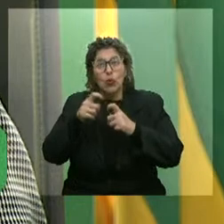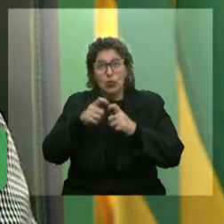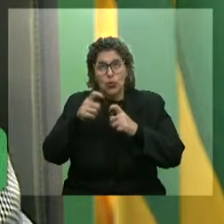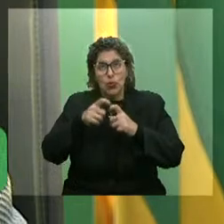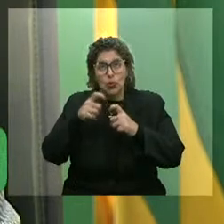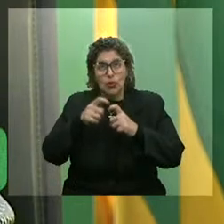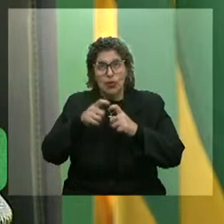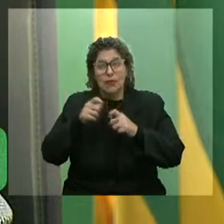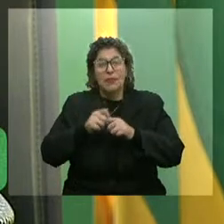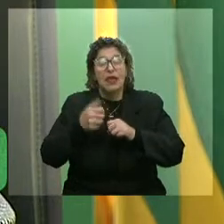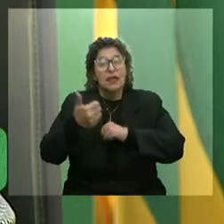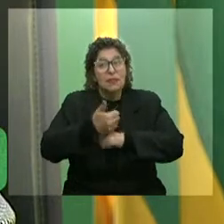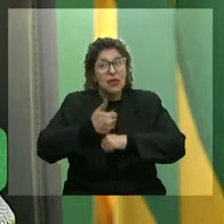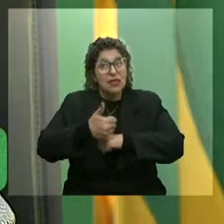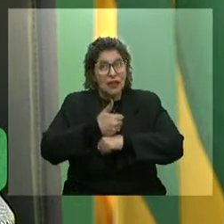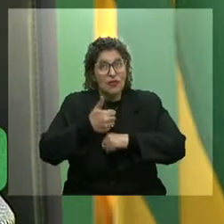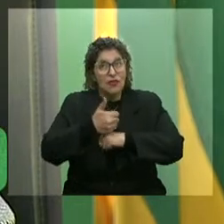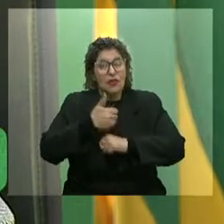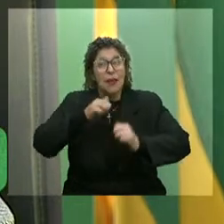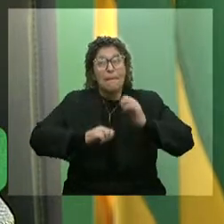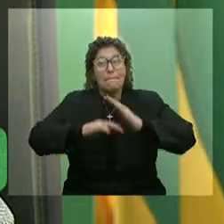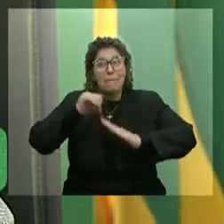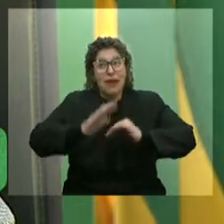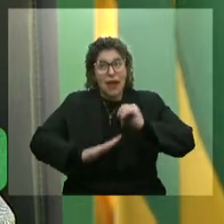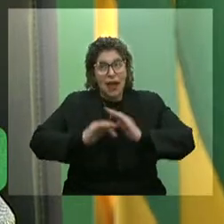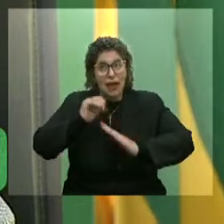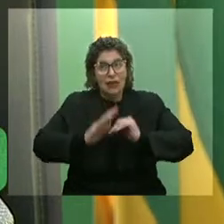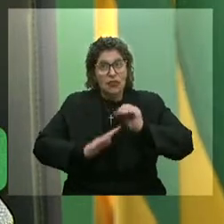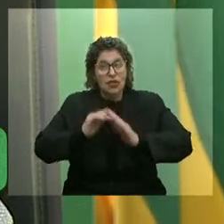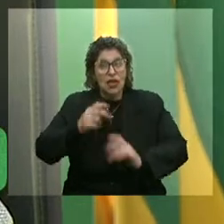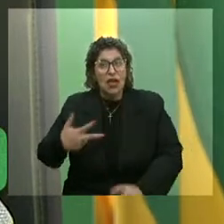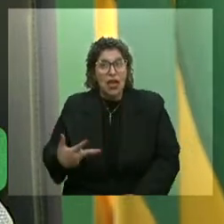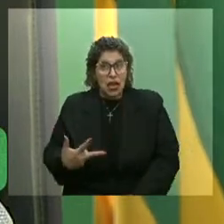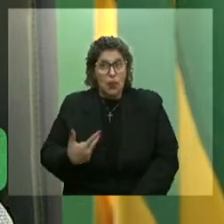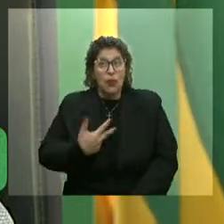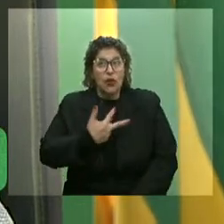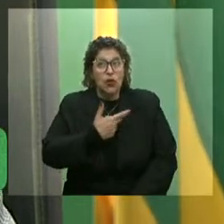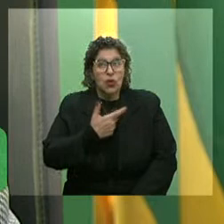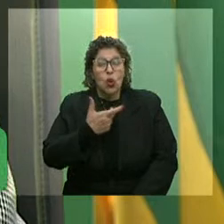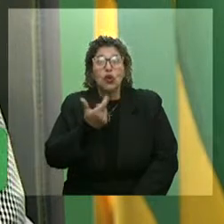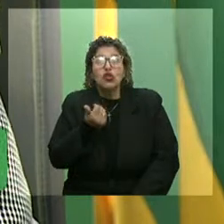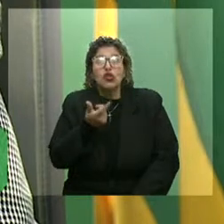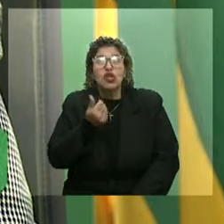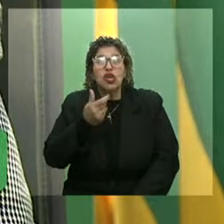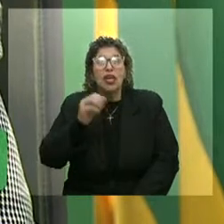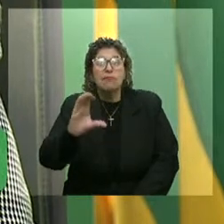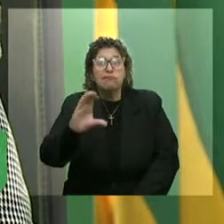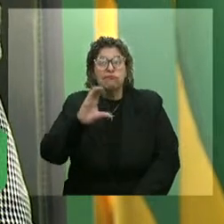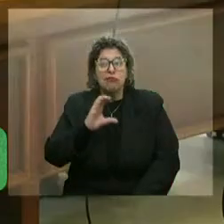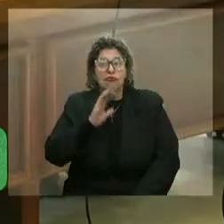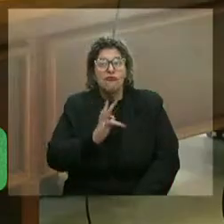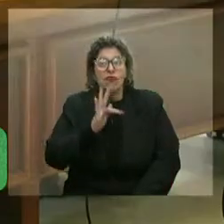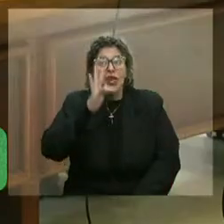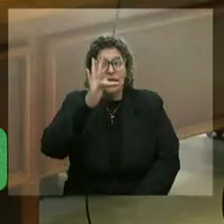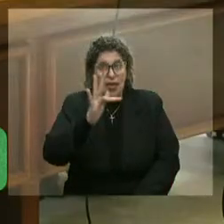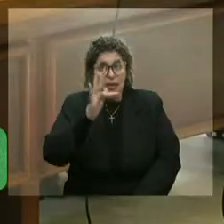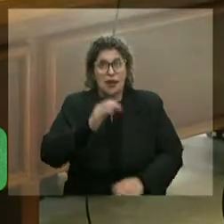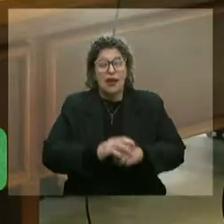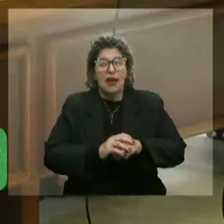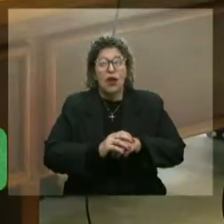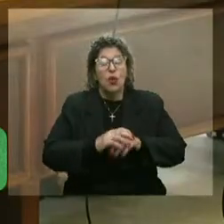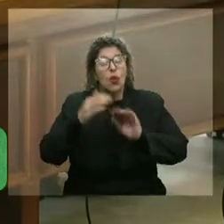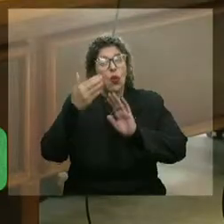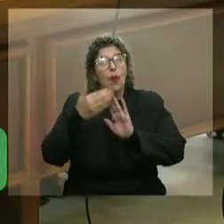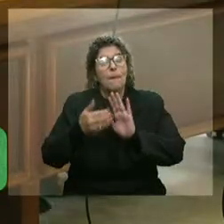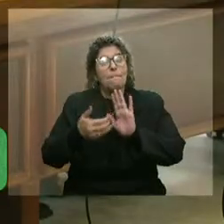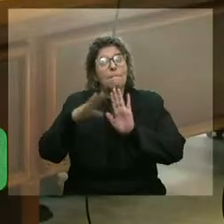lado, colocar em prática cirurgias eletivas com os recursos federais e criar um programa de cirurgias